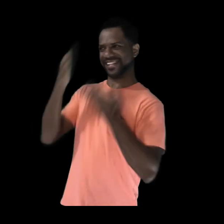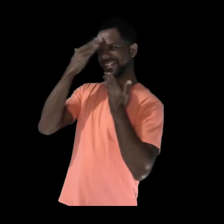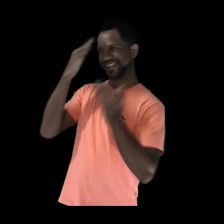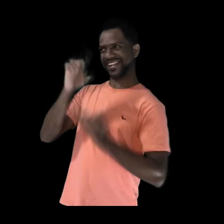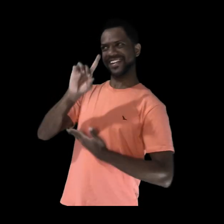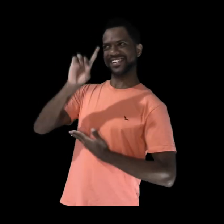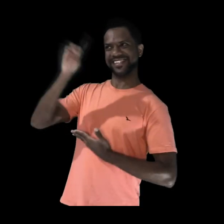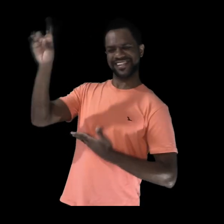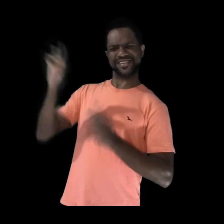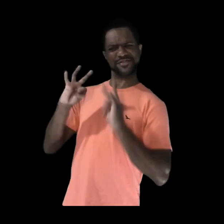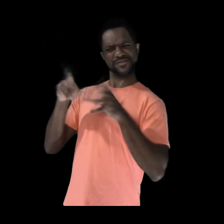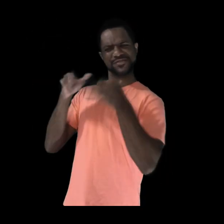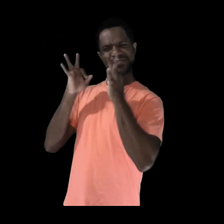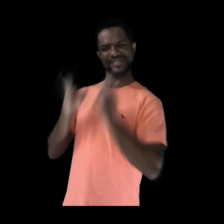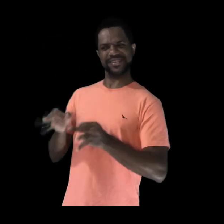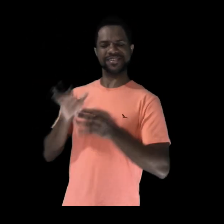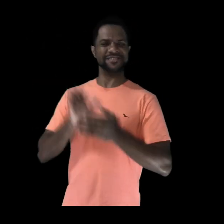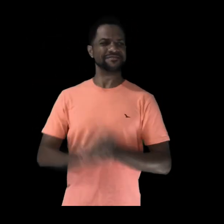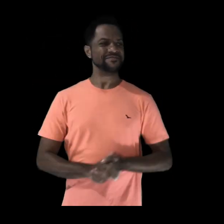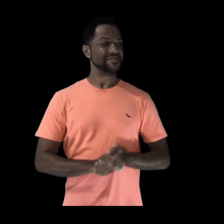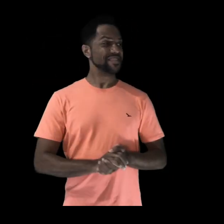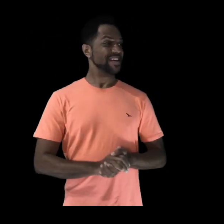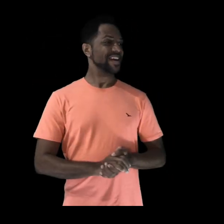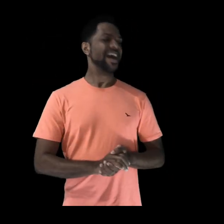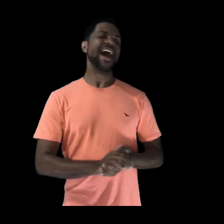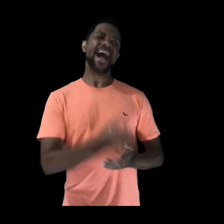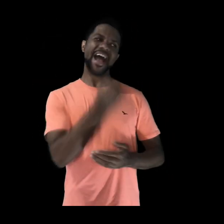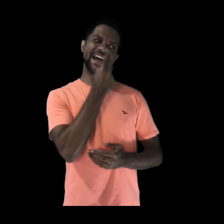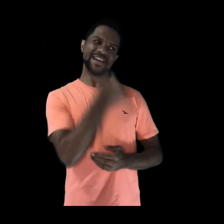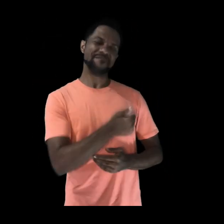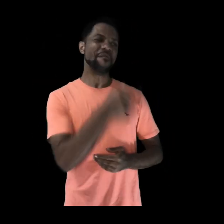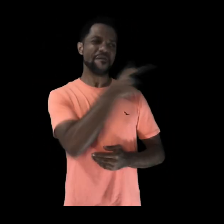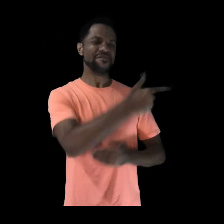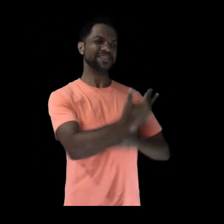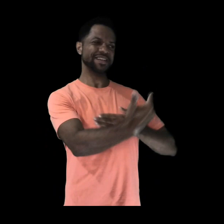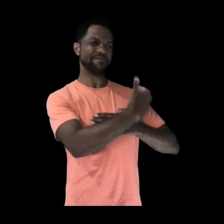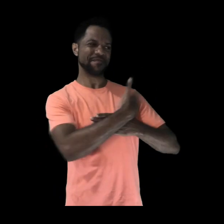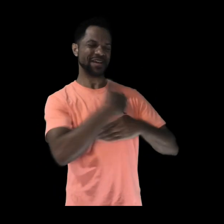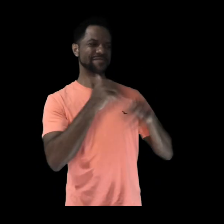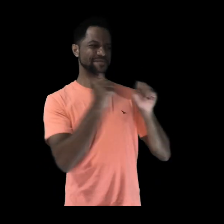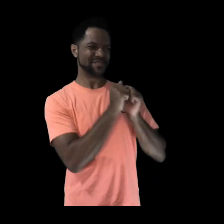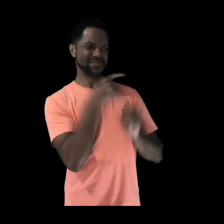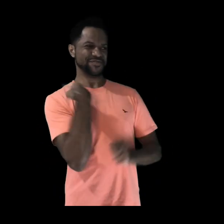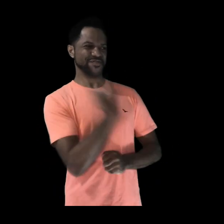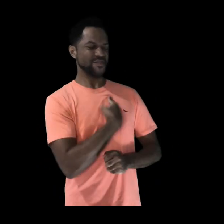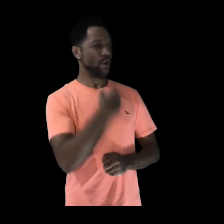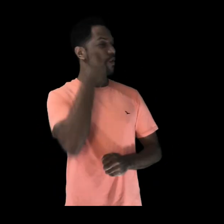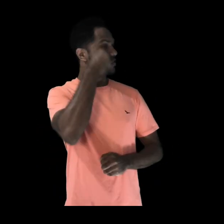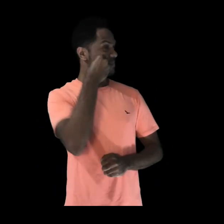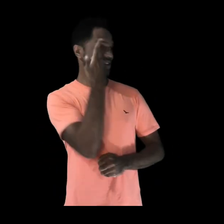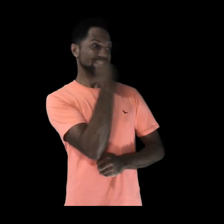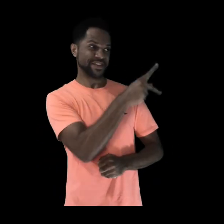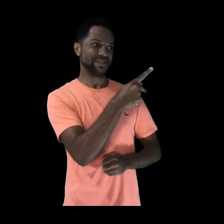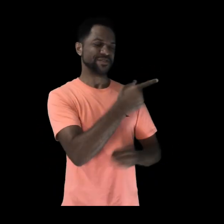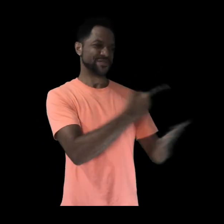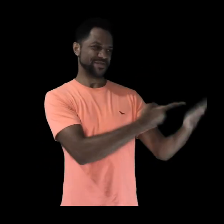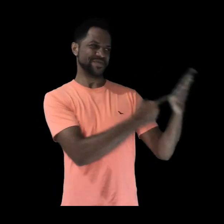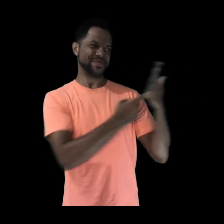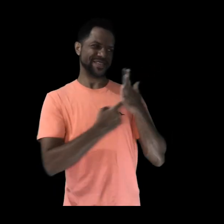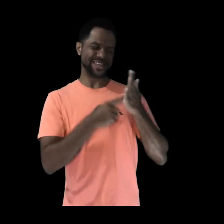tudo certo. Graças a Deus, tudo certo. Não, Marlon, que aceitaram bater esse papo com a gente, compartilhar das suas experiências,